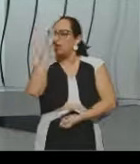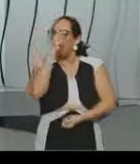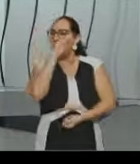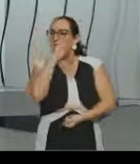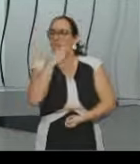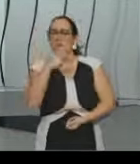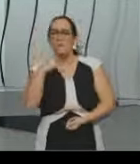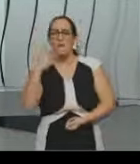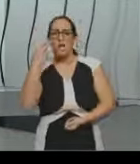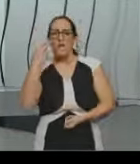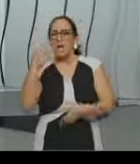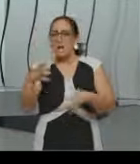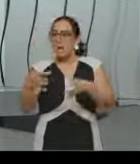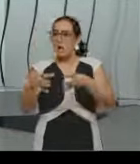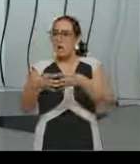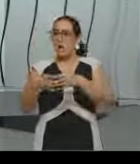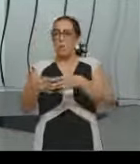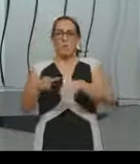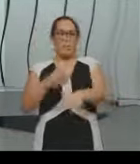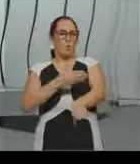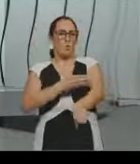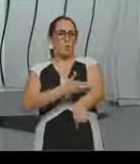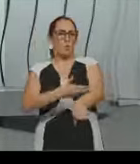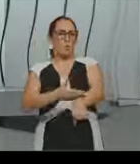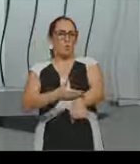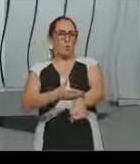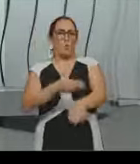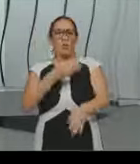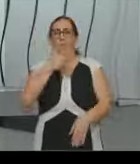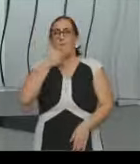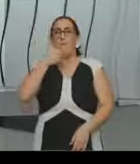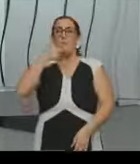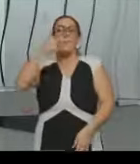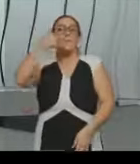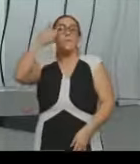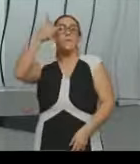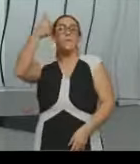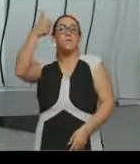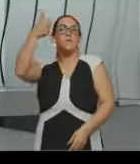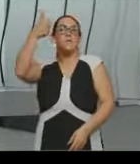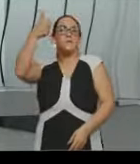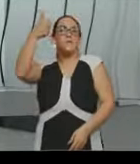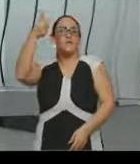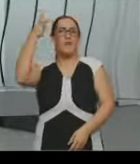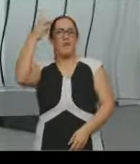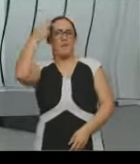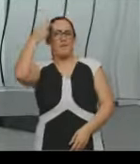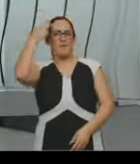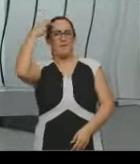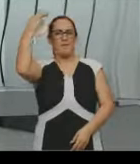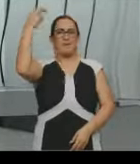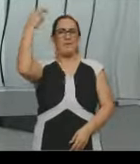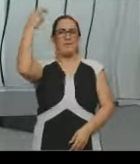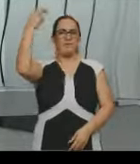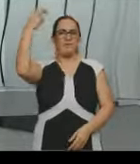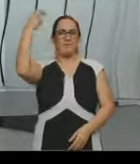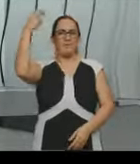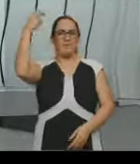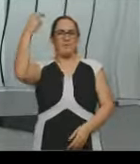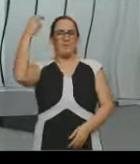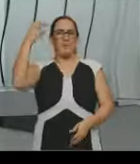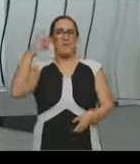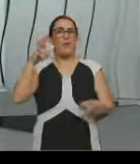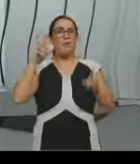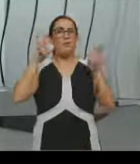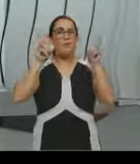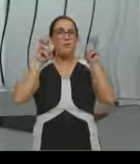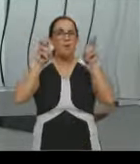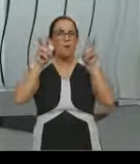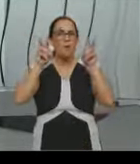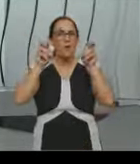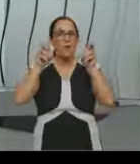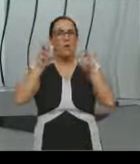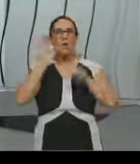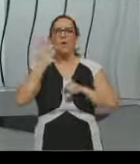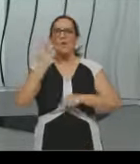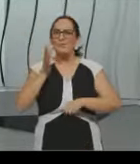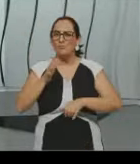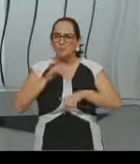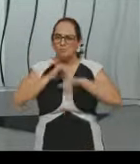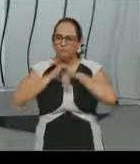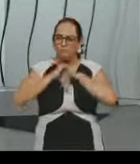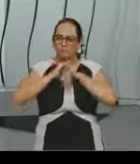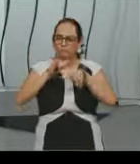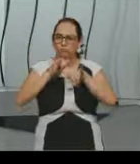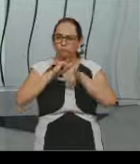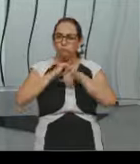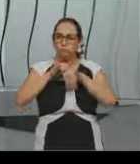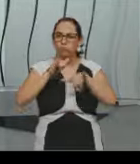teria melhores condições aí de vida e até mesmo de inteligência, né, teorias que foram amplamente divulgadas e defendidas